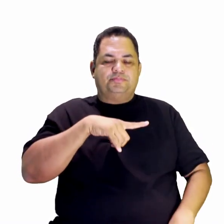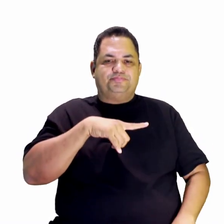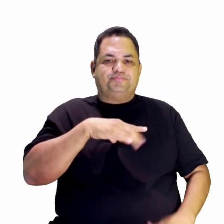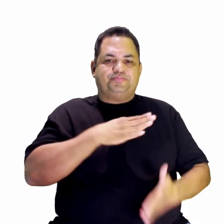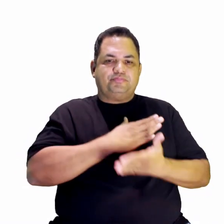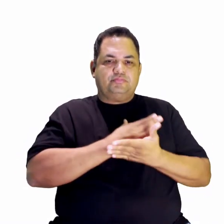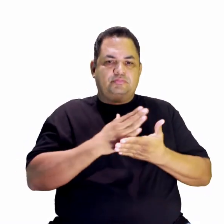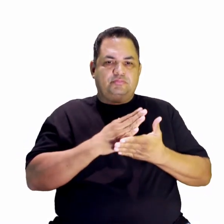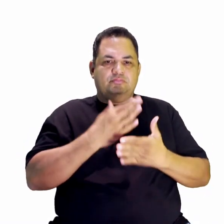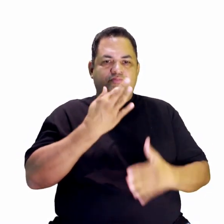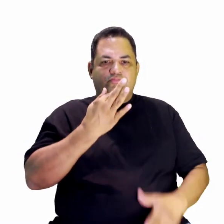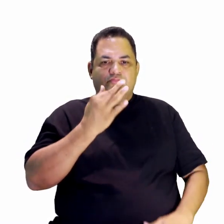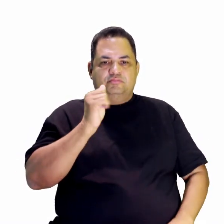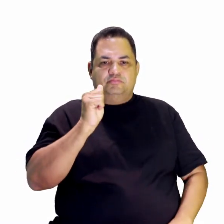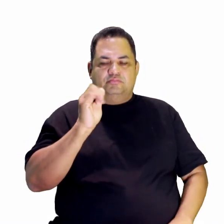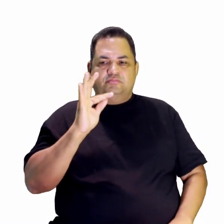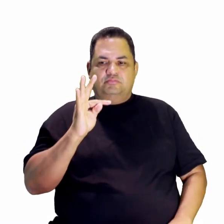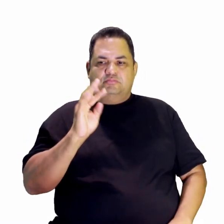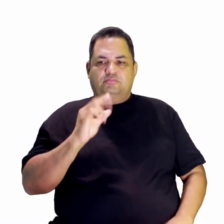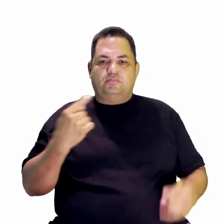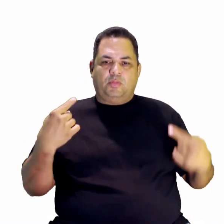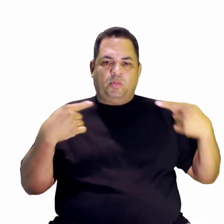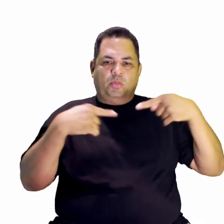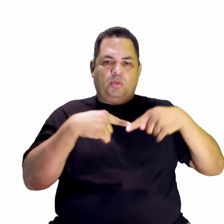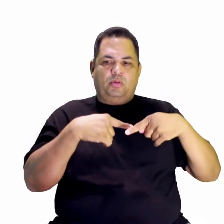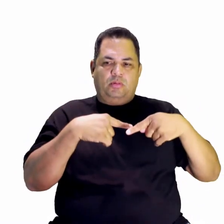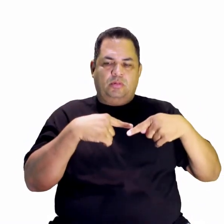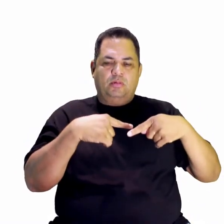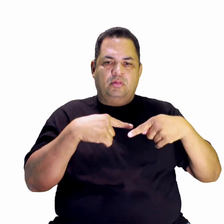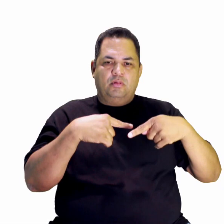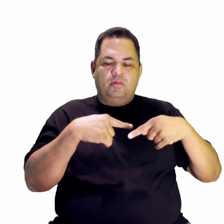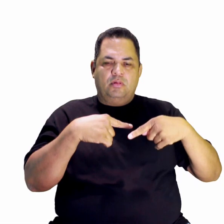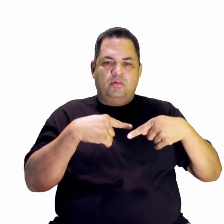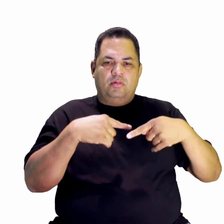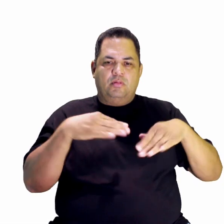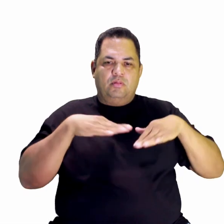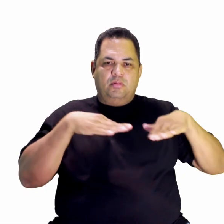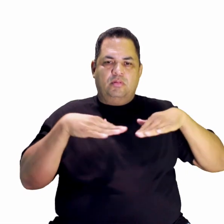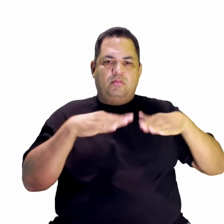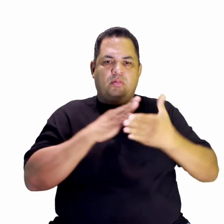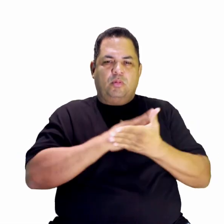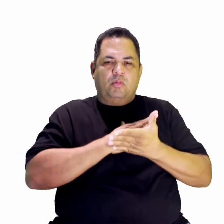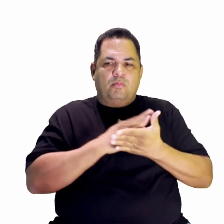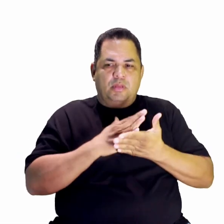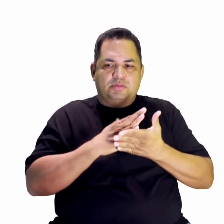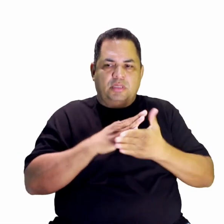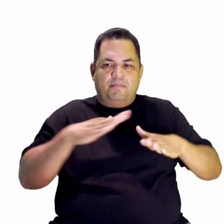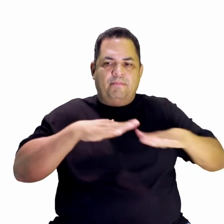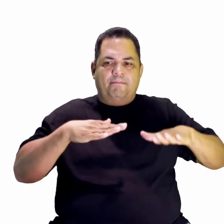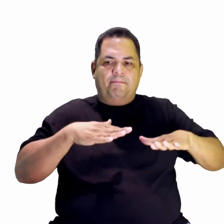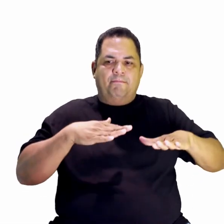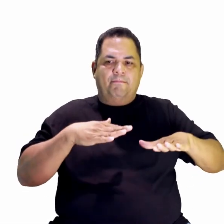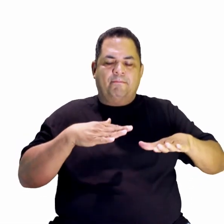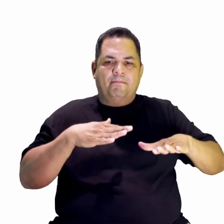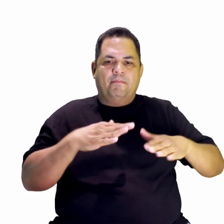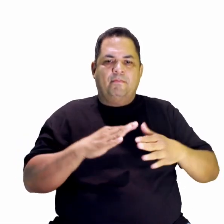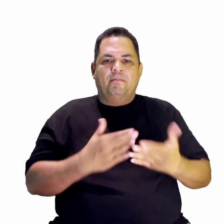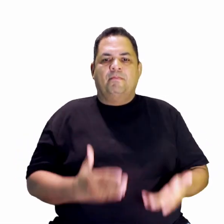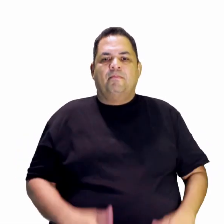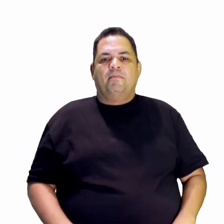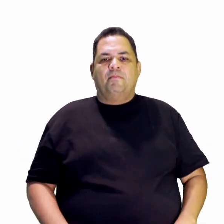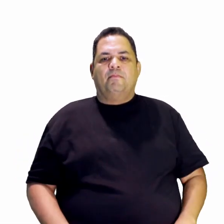desse momento você tem uma força de atrito contrária ao movimento. Quando ele tende a movimentar na iminência de movimento,